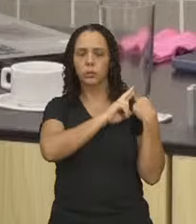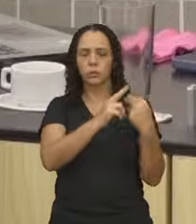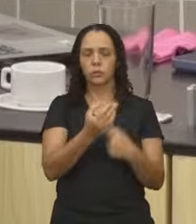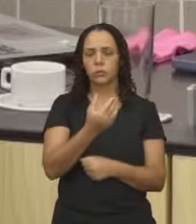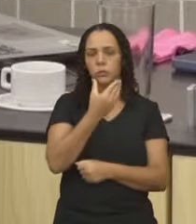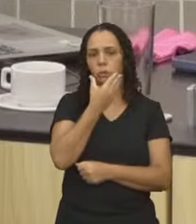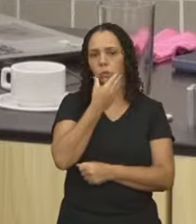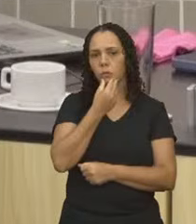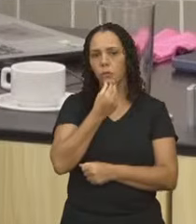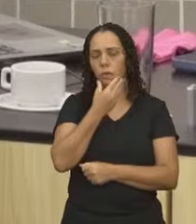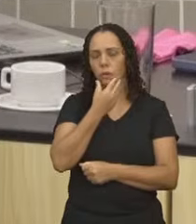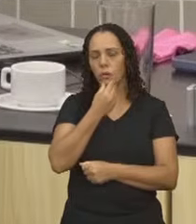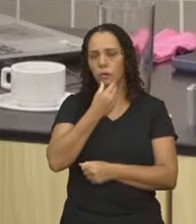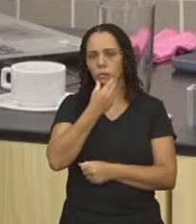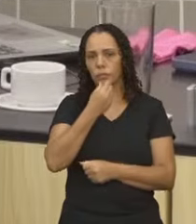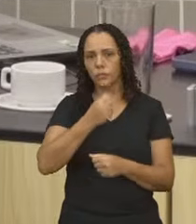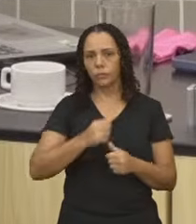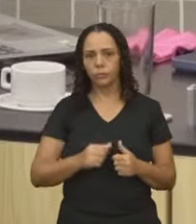homem como